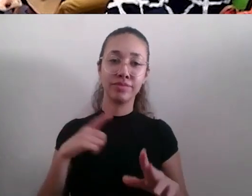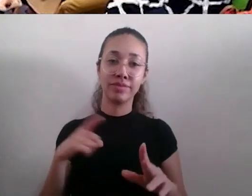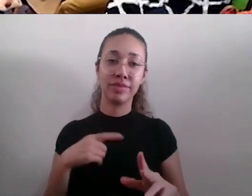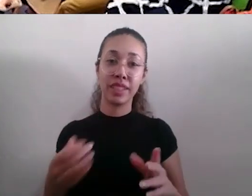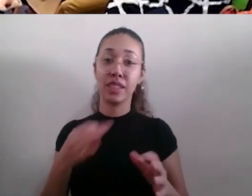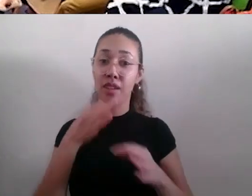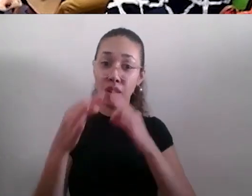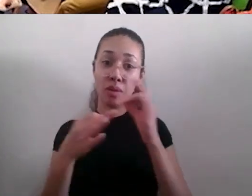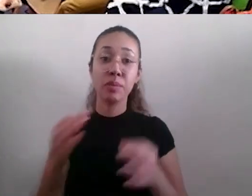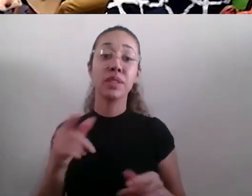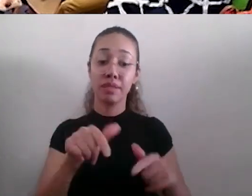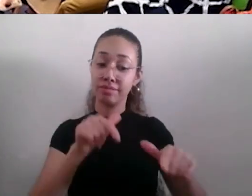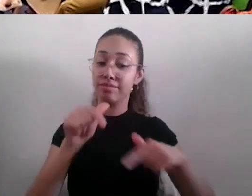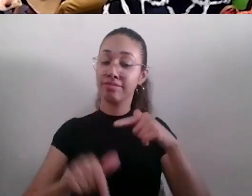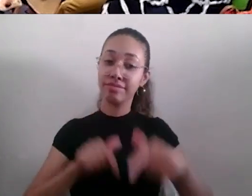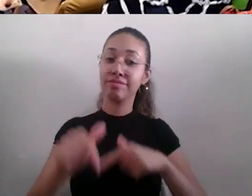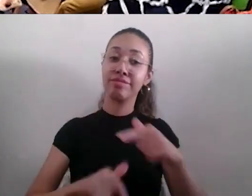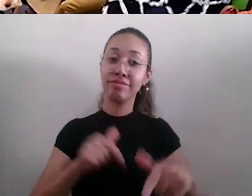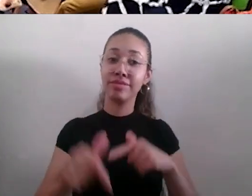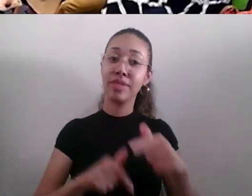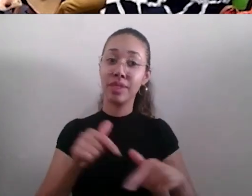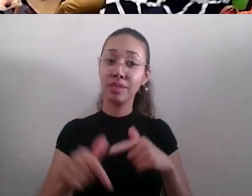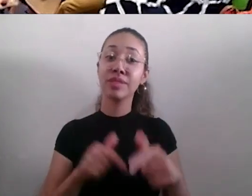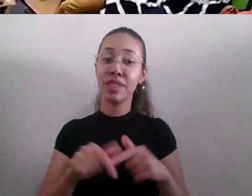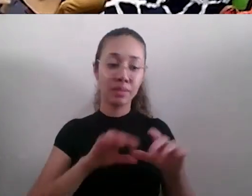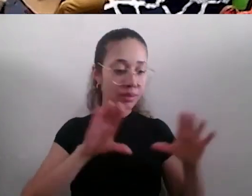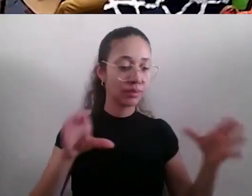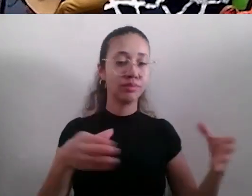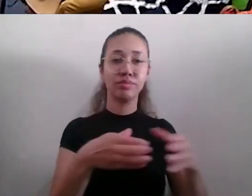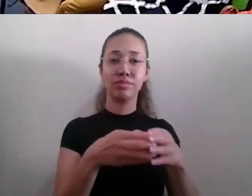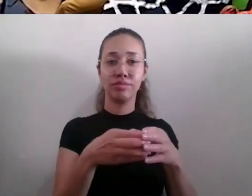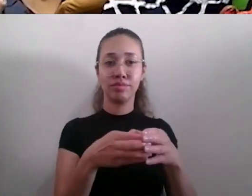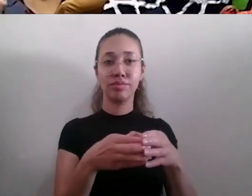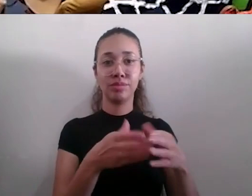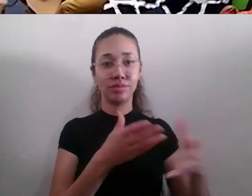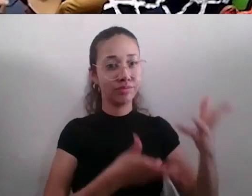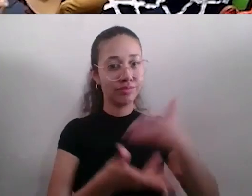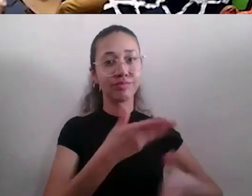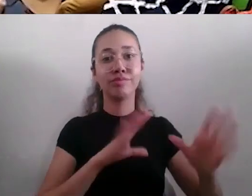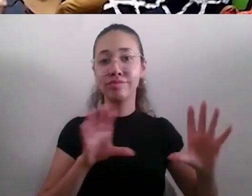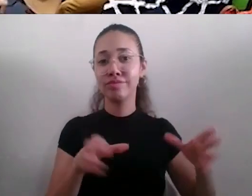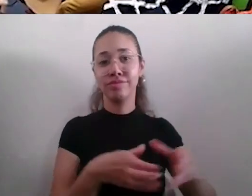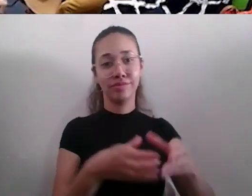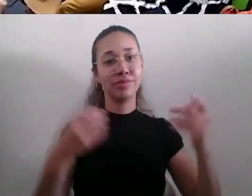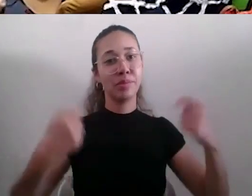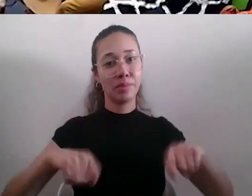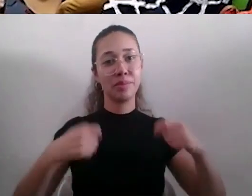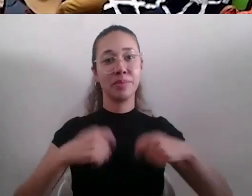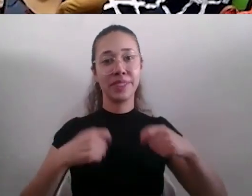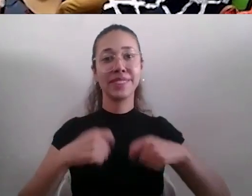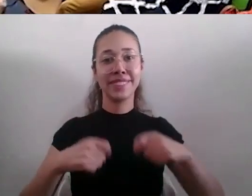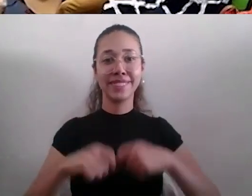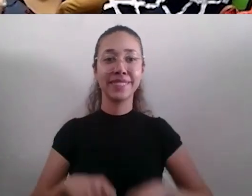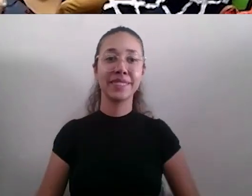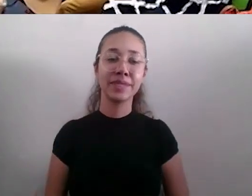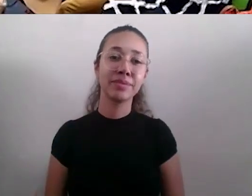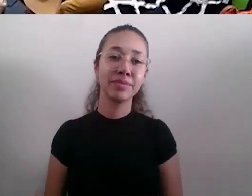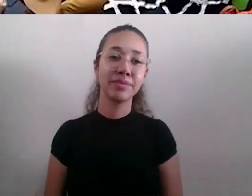trabalho muito... É um trabalho de equipe mesmo, é um trabalho de equipe, totalmente um trabalho de equipe.